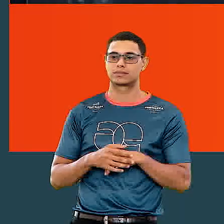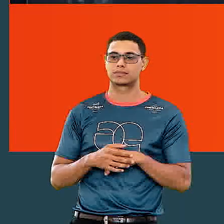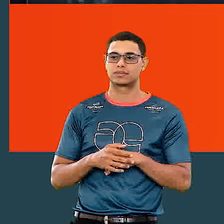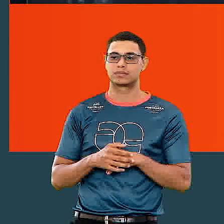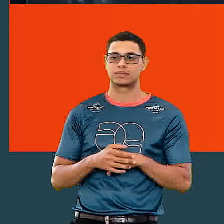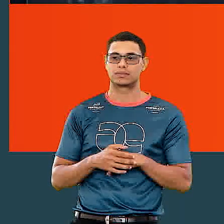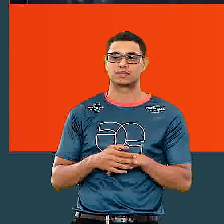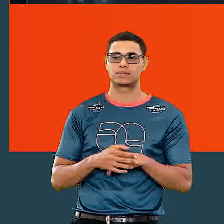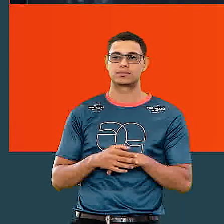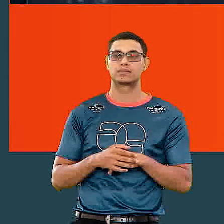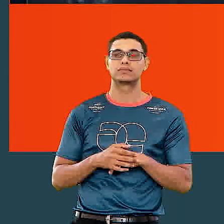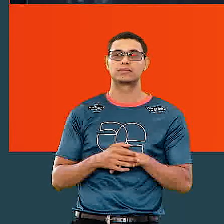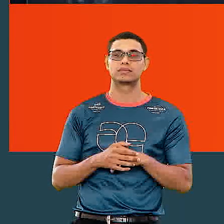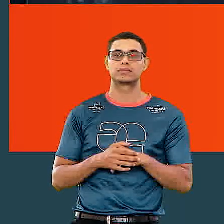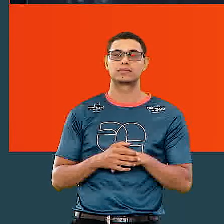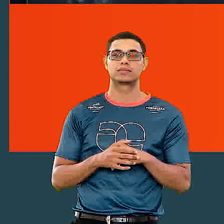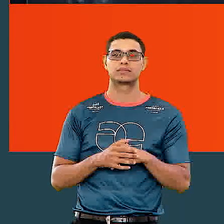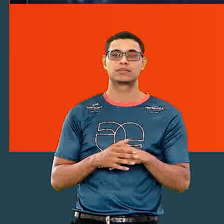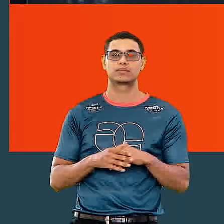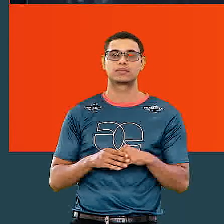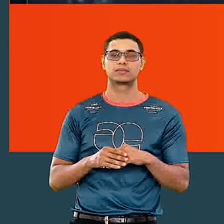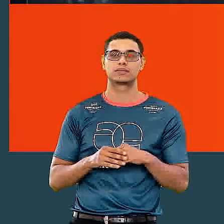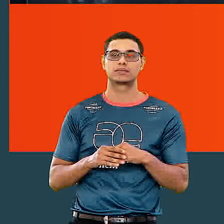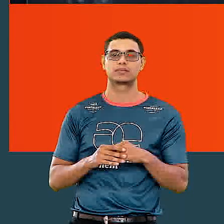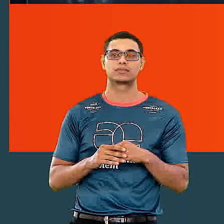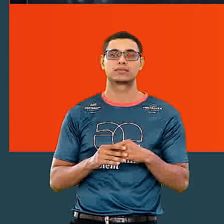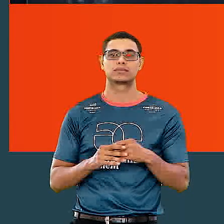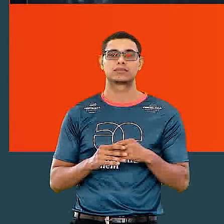Jova. Oi?